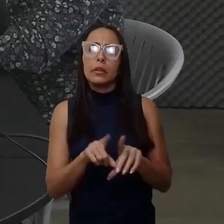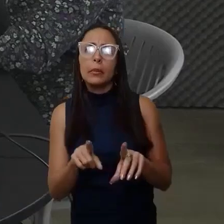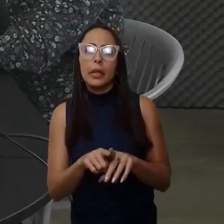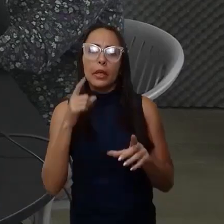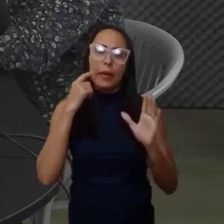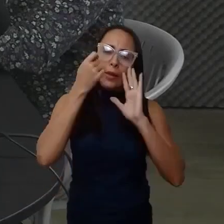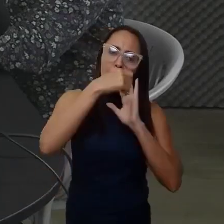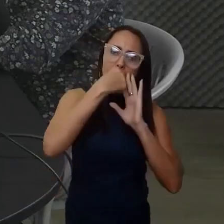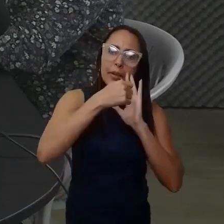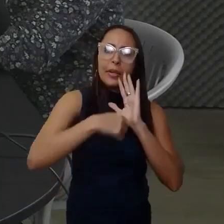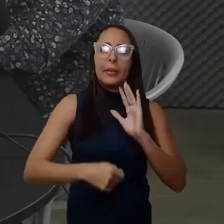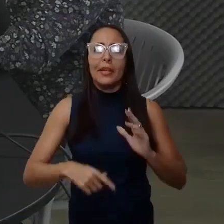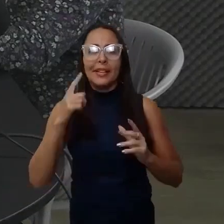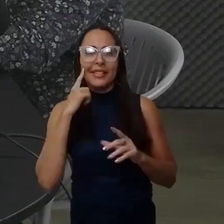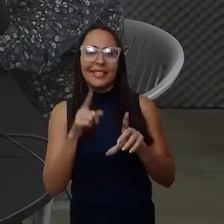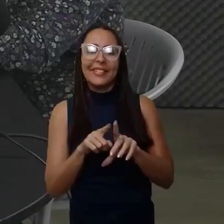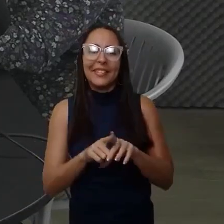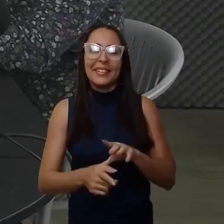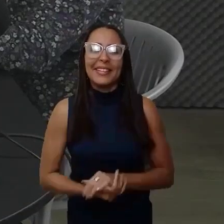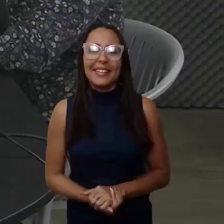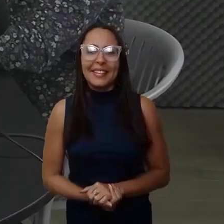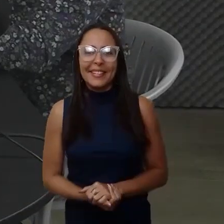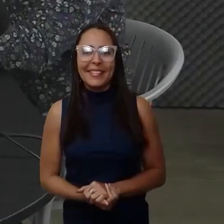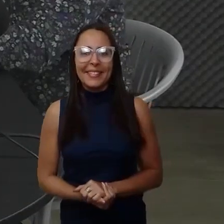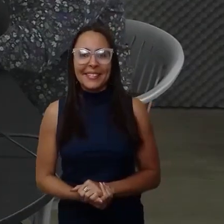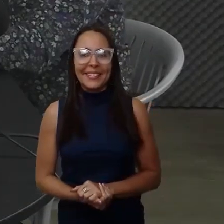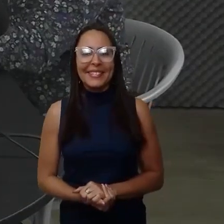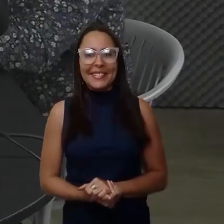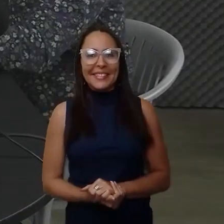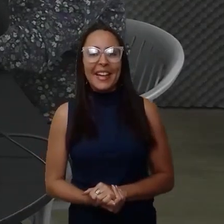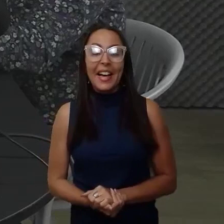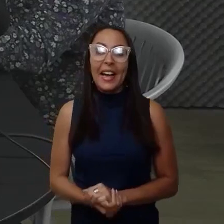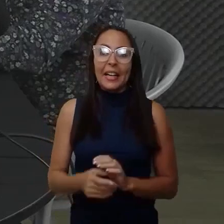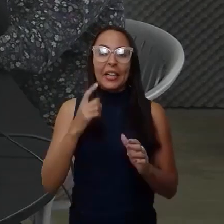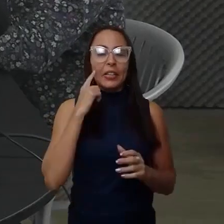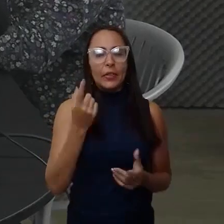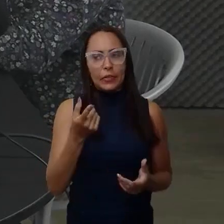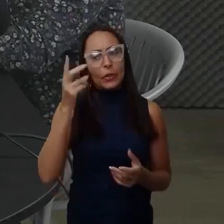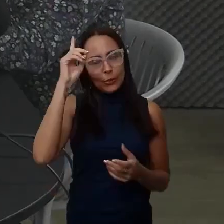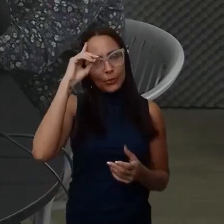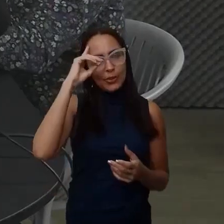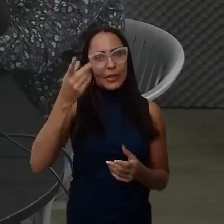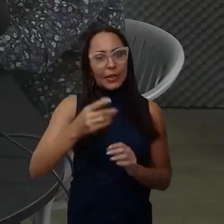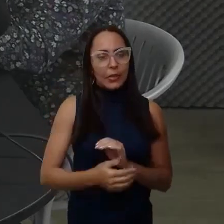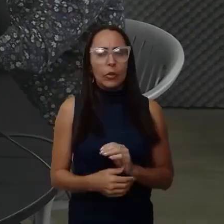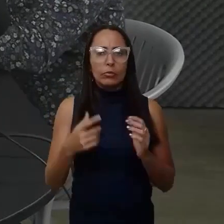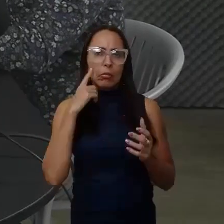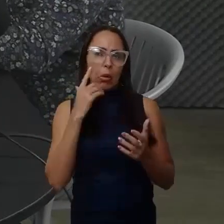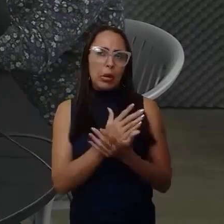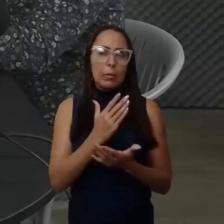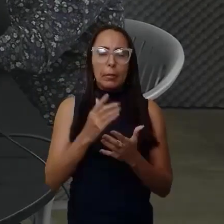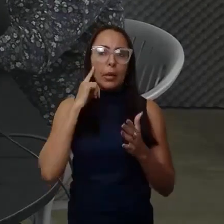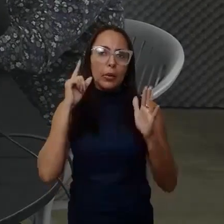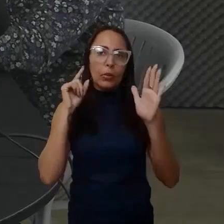anotando essas coisas, né? Vai botando lápis, mas não vai todo dia. Não vai ficando olhando isso todo dia, né? E quando alguém pergunta, quando alguém fala